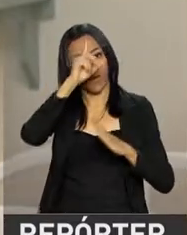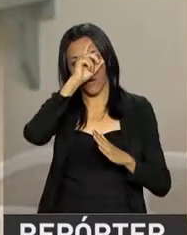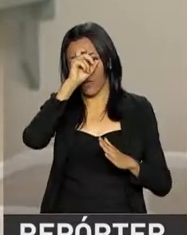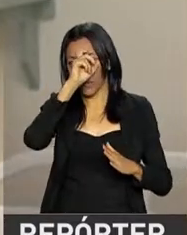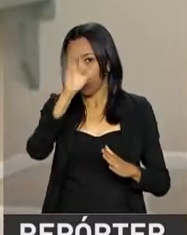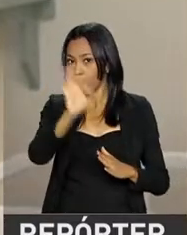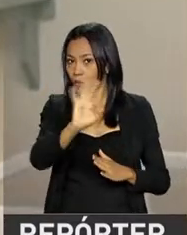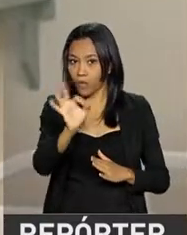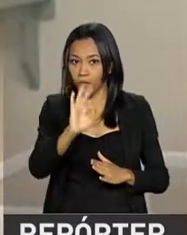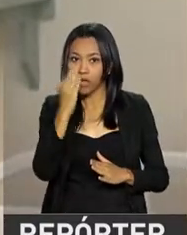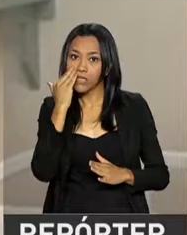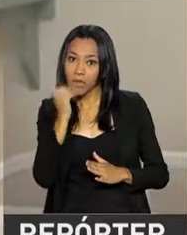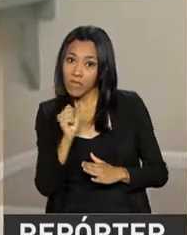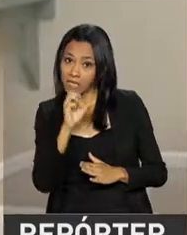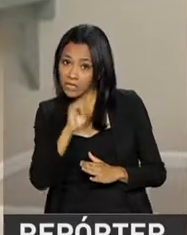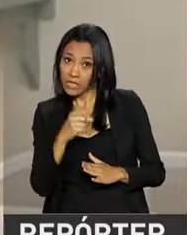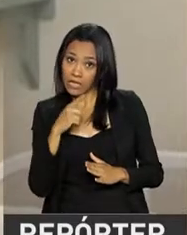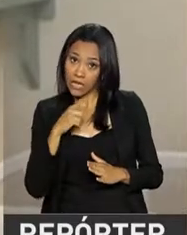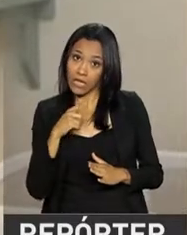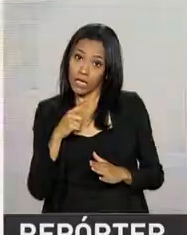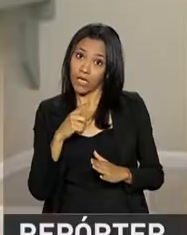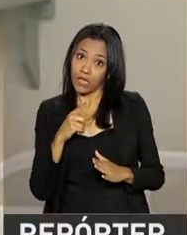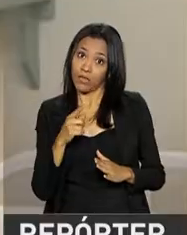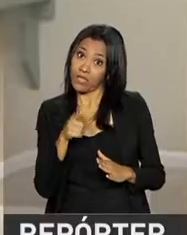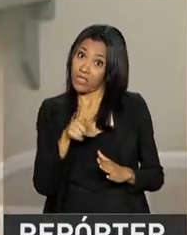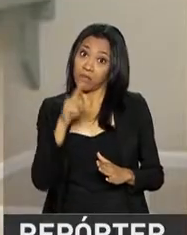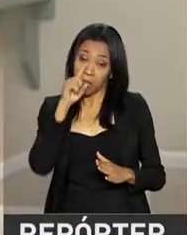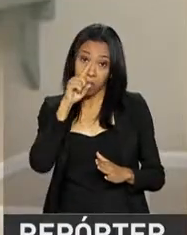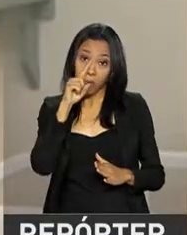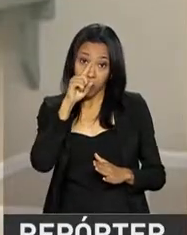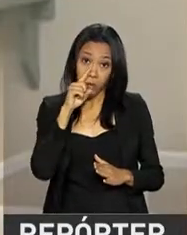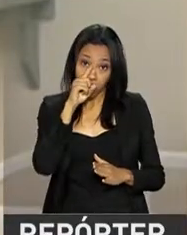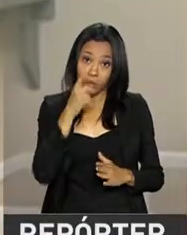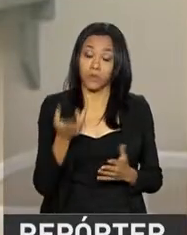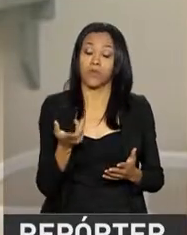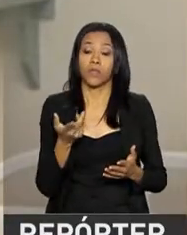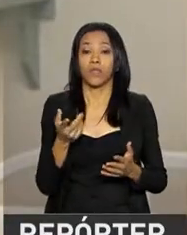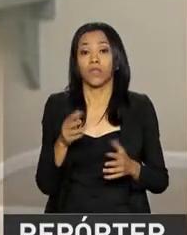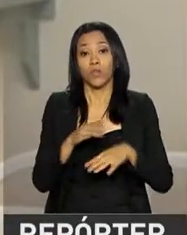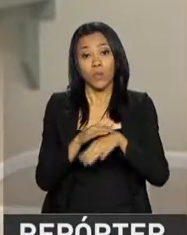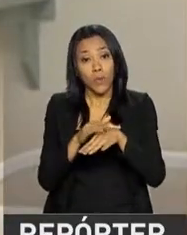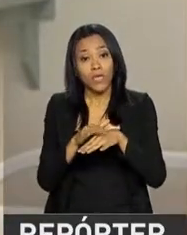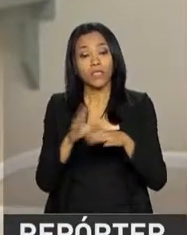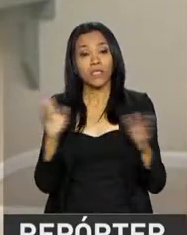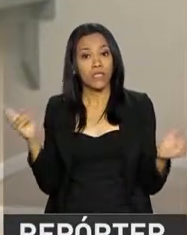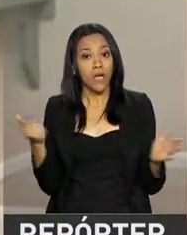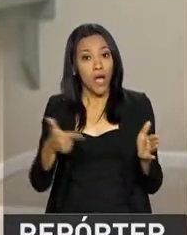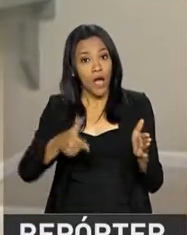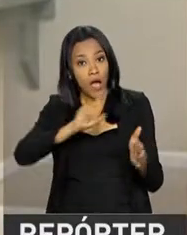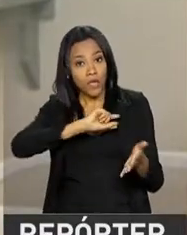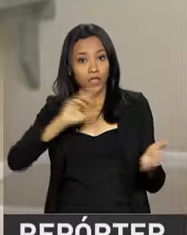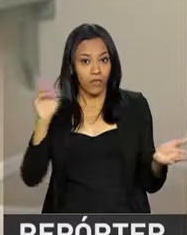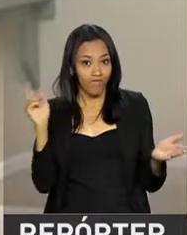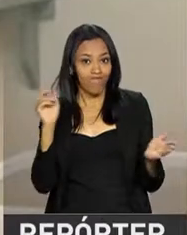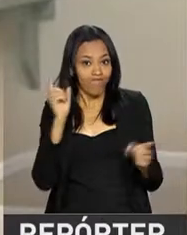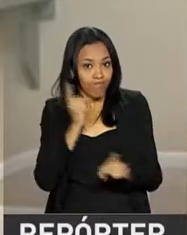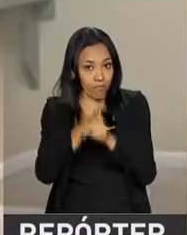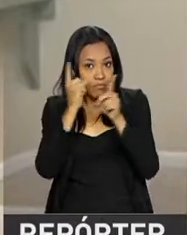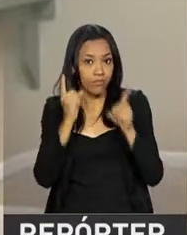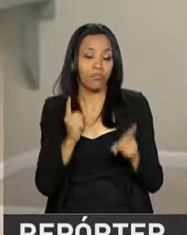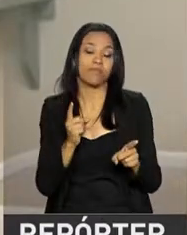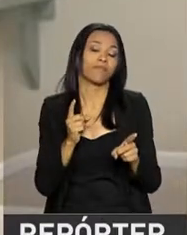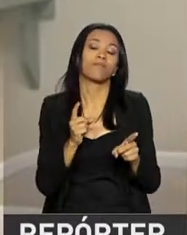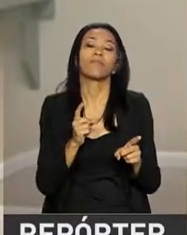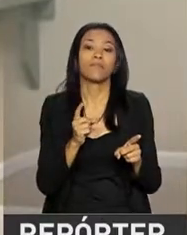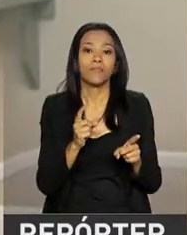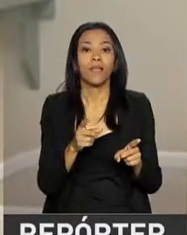de diagnóstico a partir dos 50 anos. Isso é grave. Doentes diagnosticados precocemente, e a gente diz precoce, quando tem um